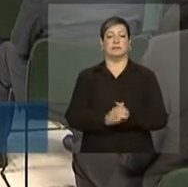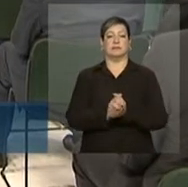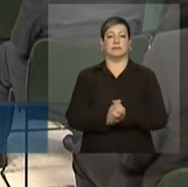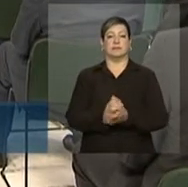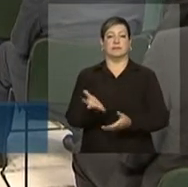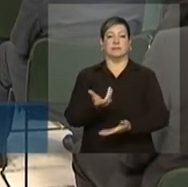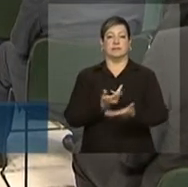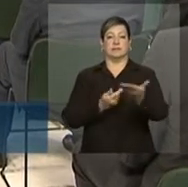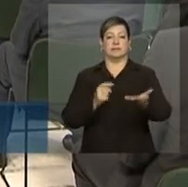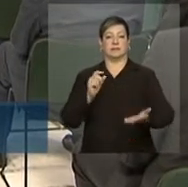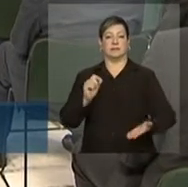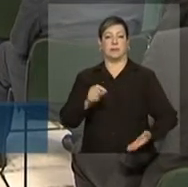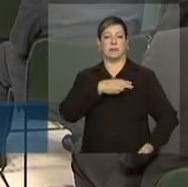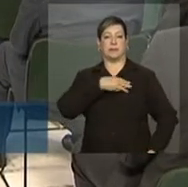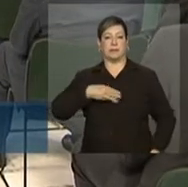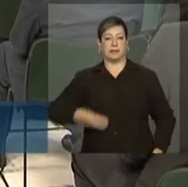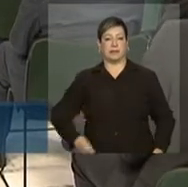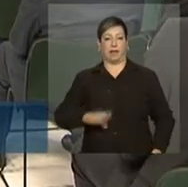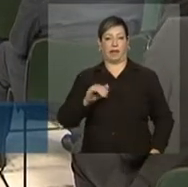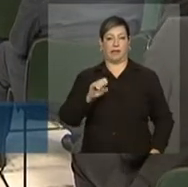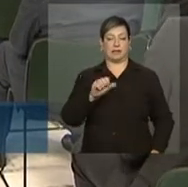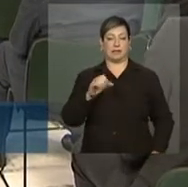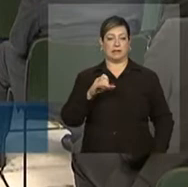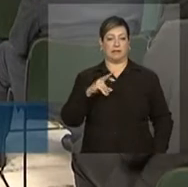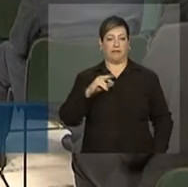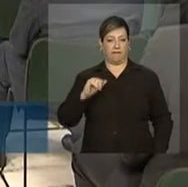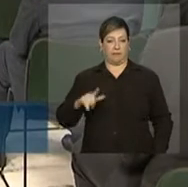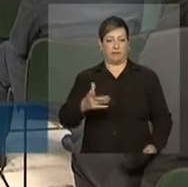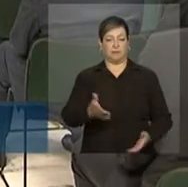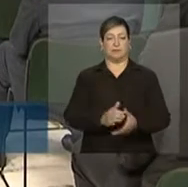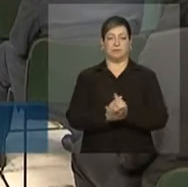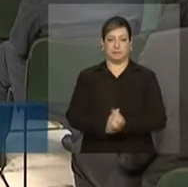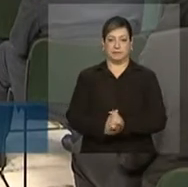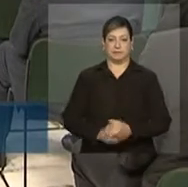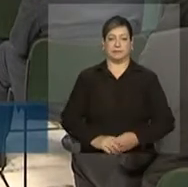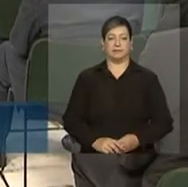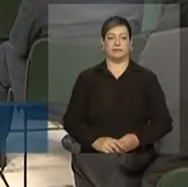ministra de Estado, chefe da Casa Civil, Gleisi Hoffmann.